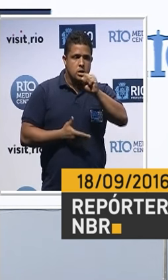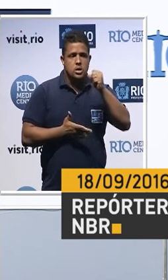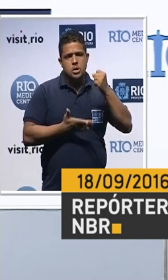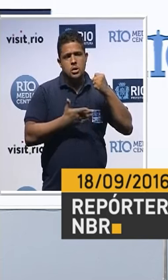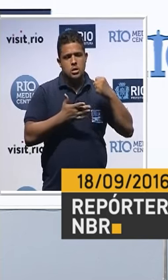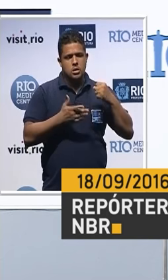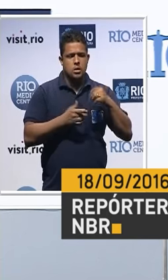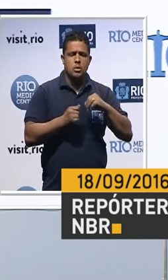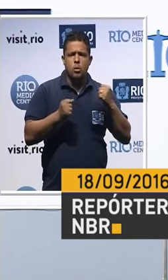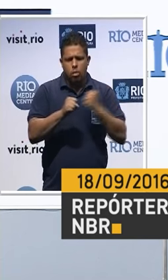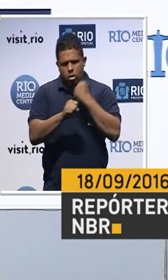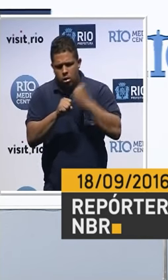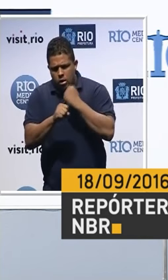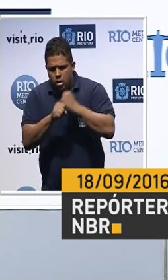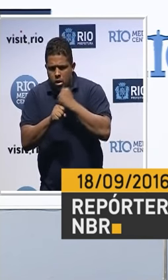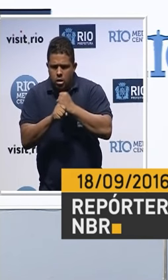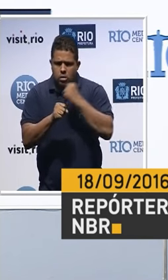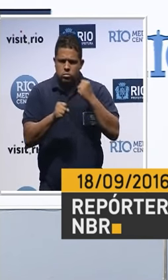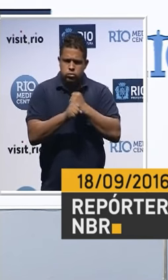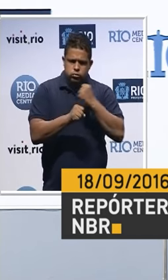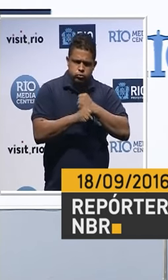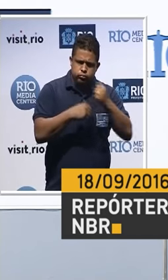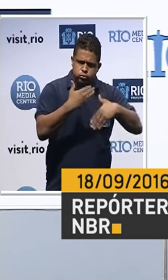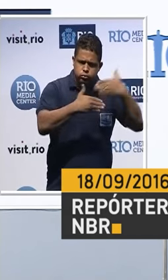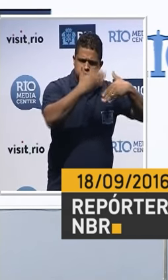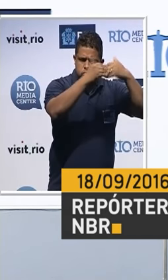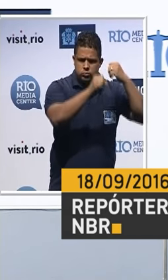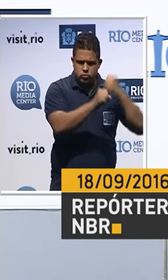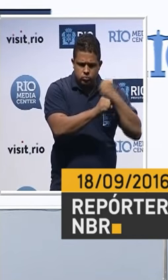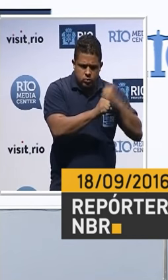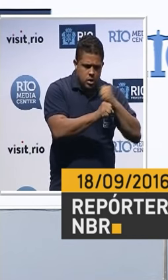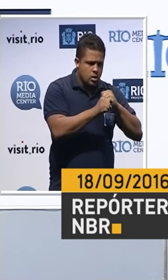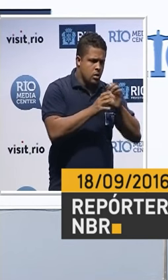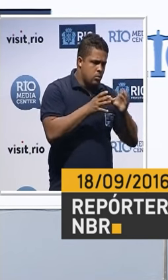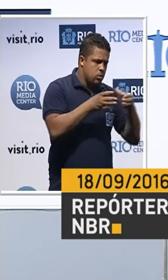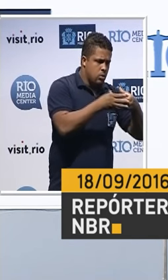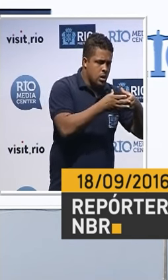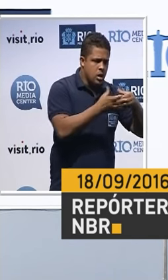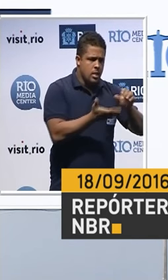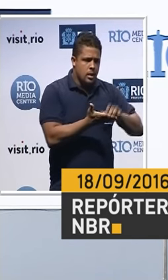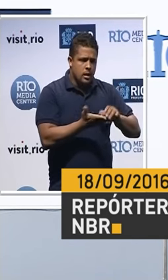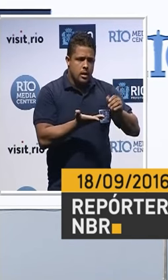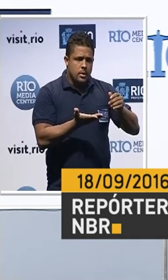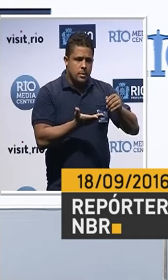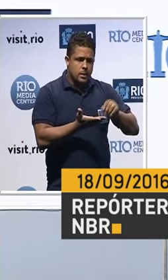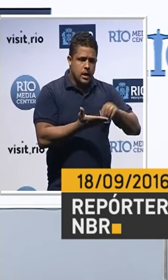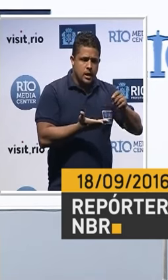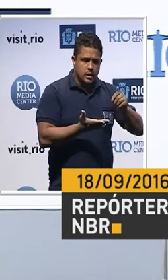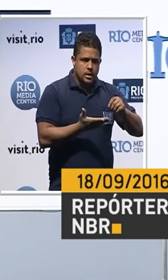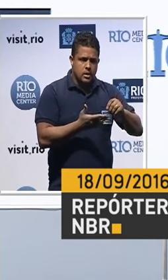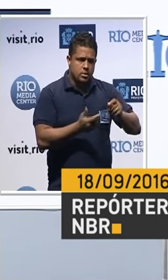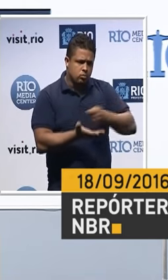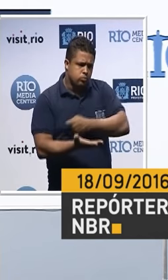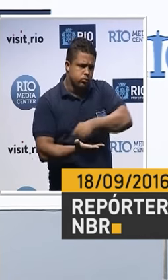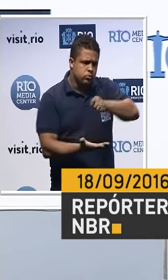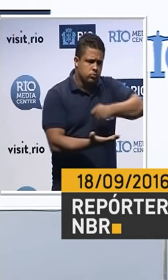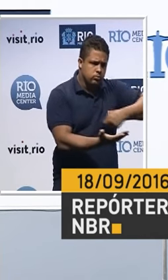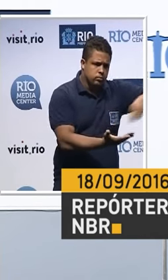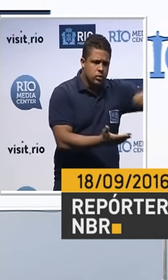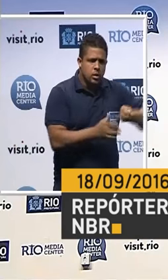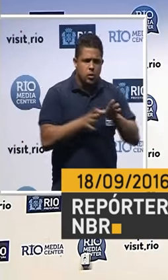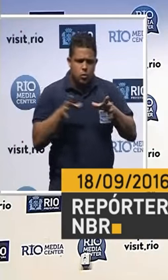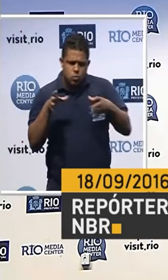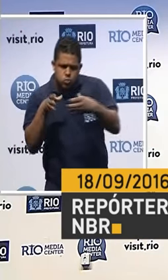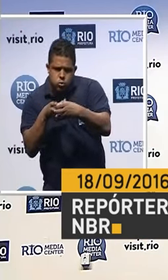anos. Nós não vamos construir outro velódromo, não vamos construir outro centro de tênis, não vamos construir outro centro paralímpico brasileiro, nós